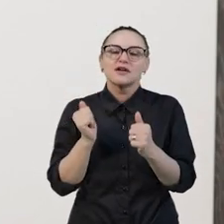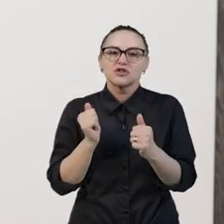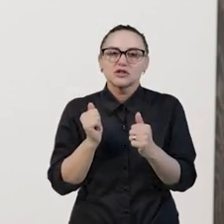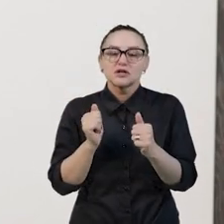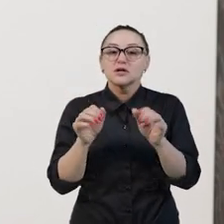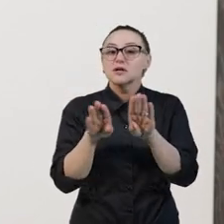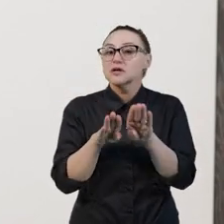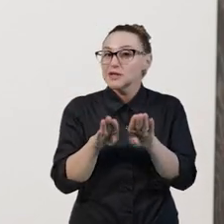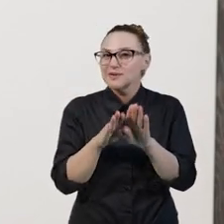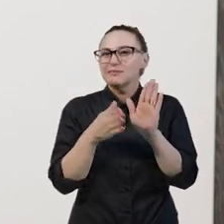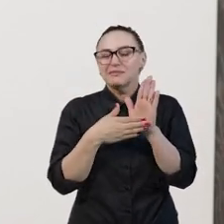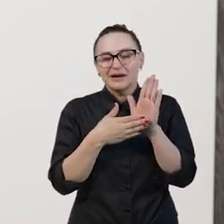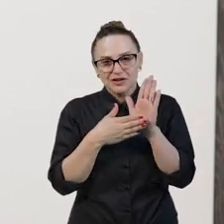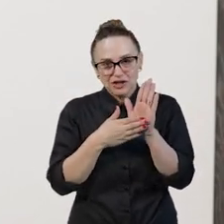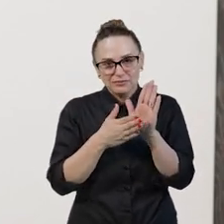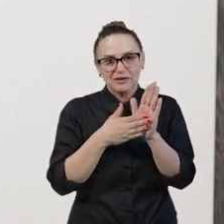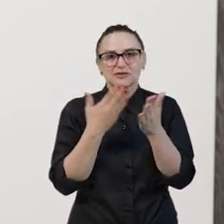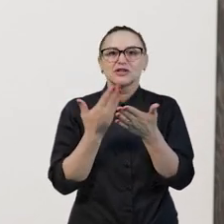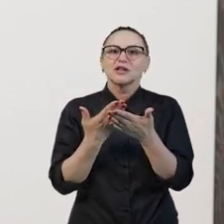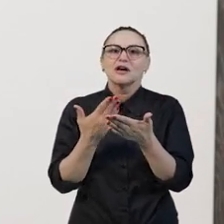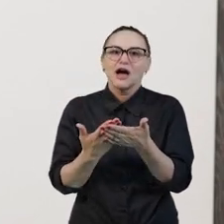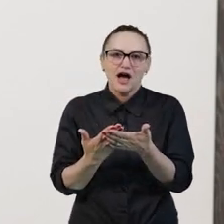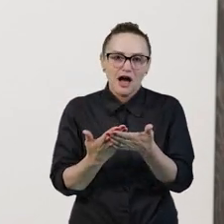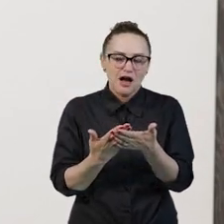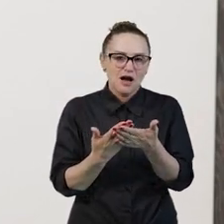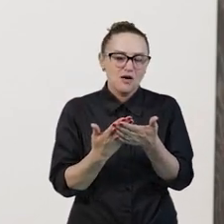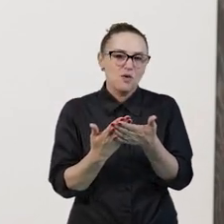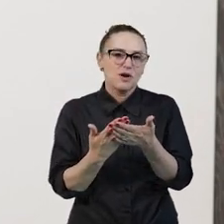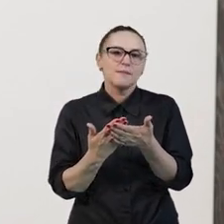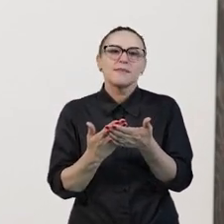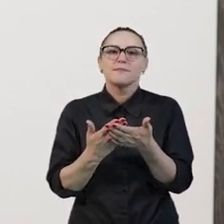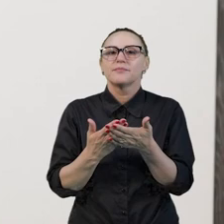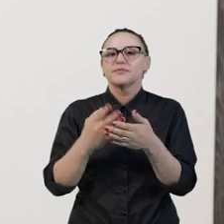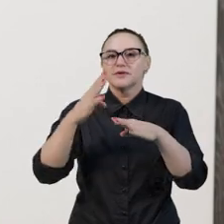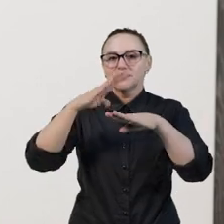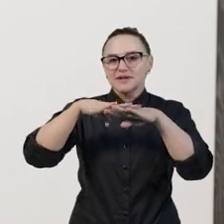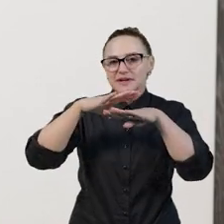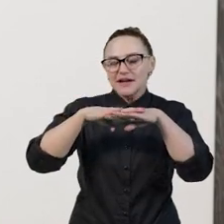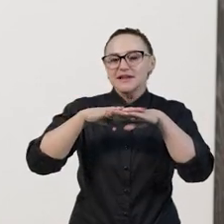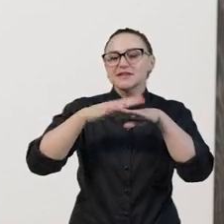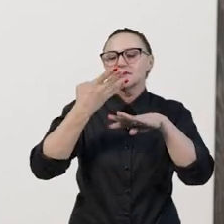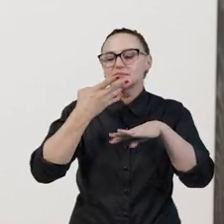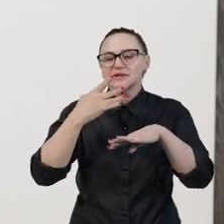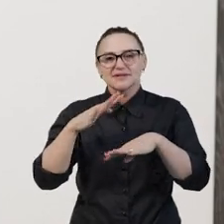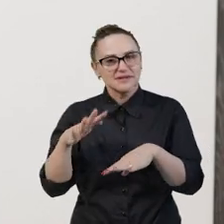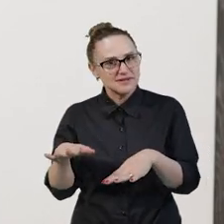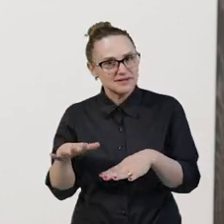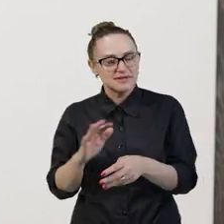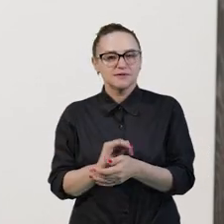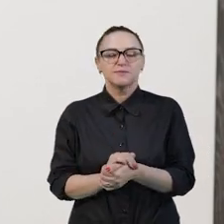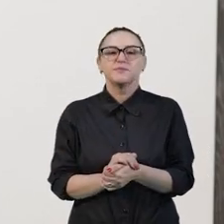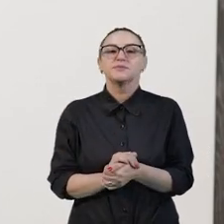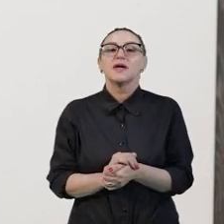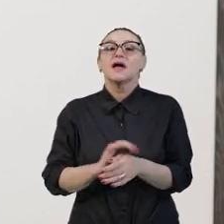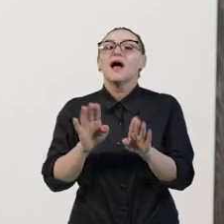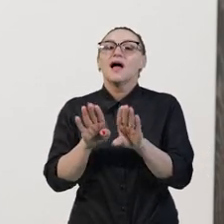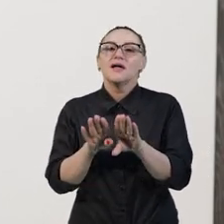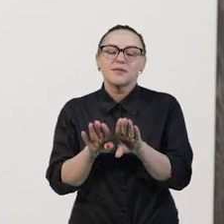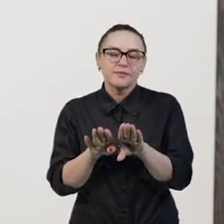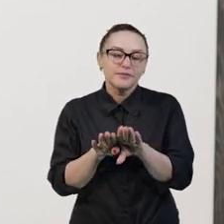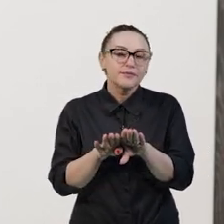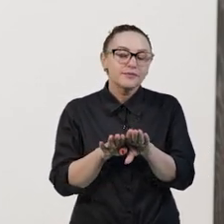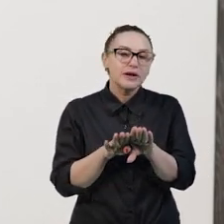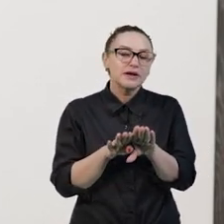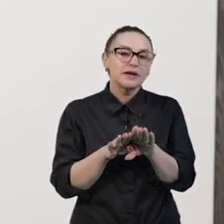o planejamento de aulas de Matemática para as crianças certo além desses aspectos